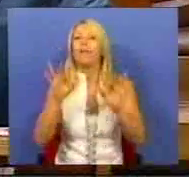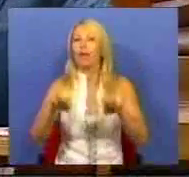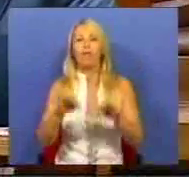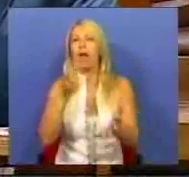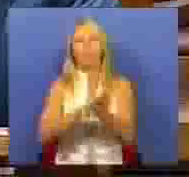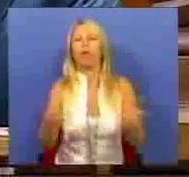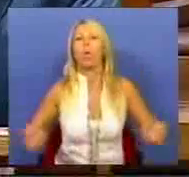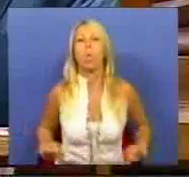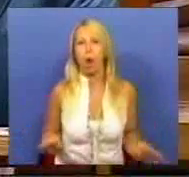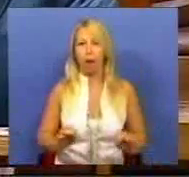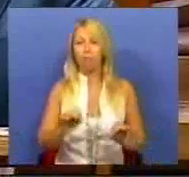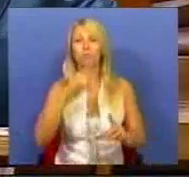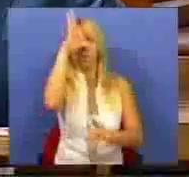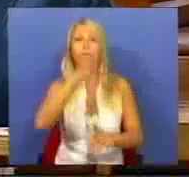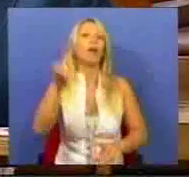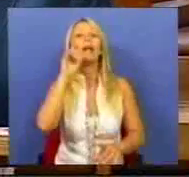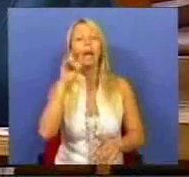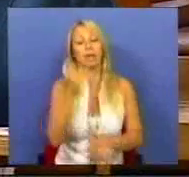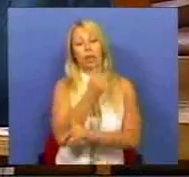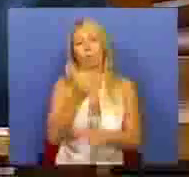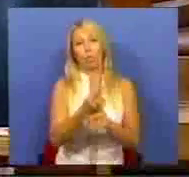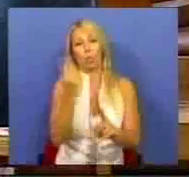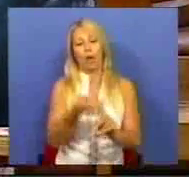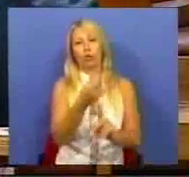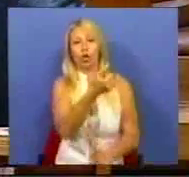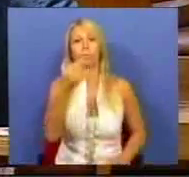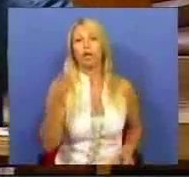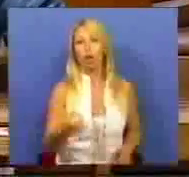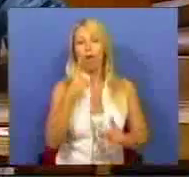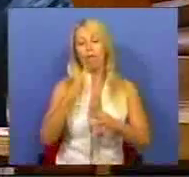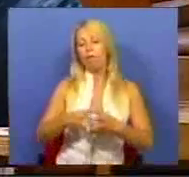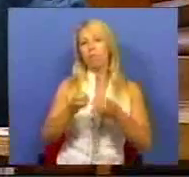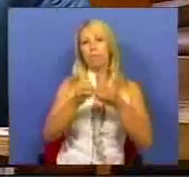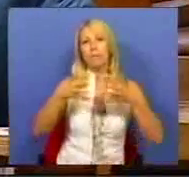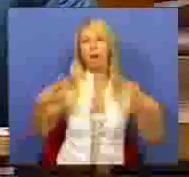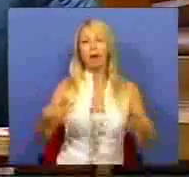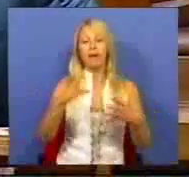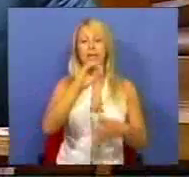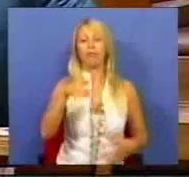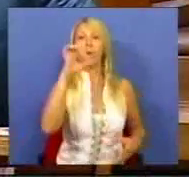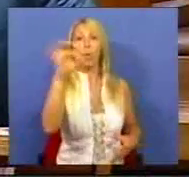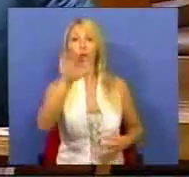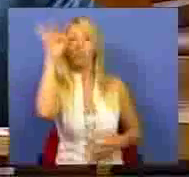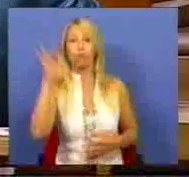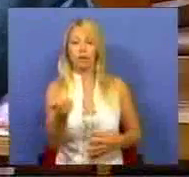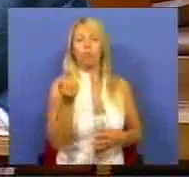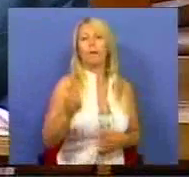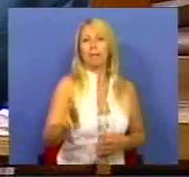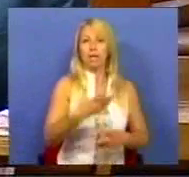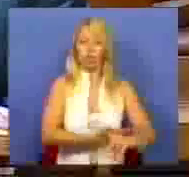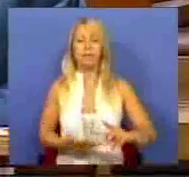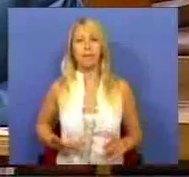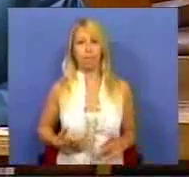orçamento. O Governo garantia então para 2009 um crescimento de 0,8% e uma taxa de desemprego inferior